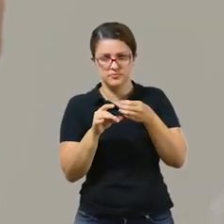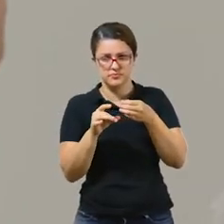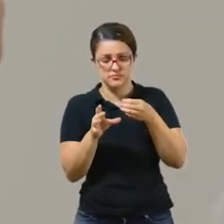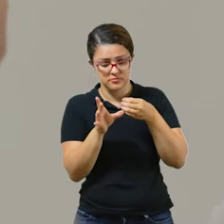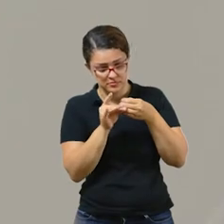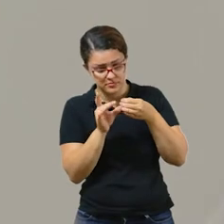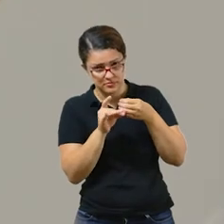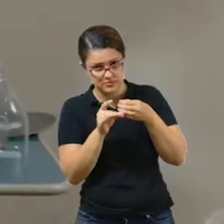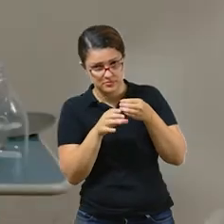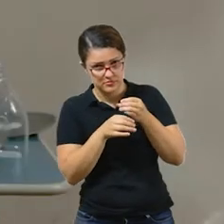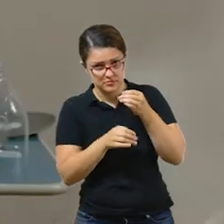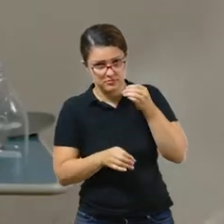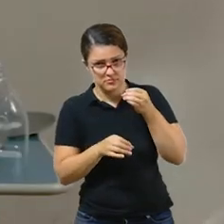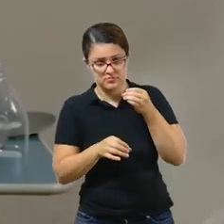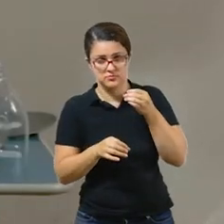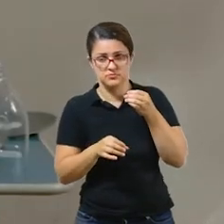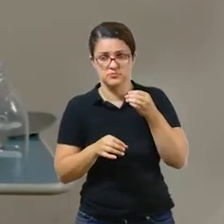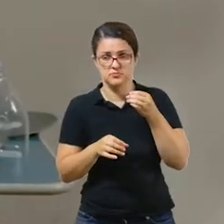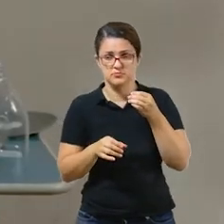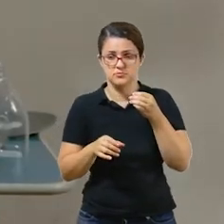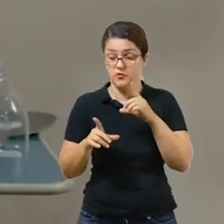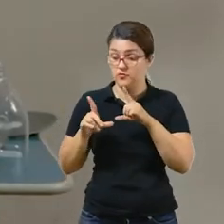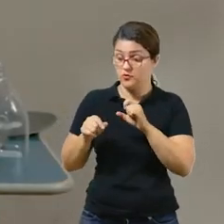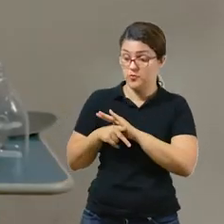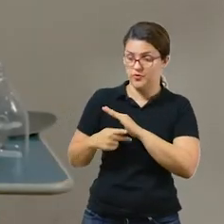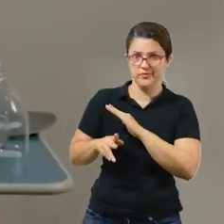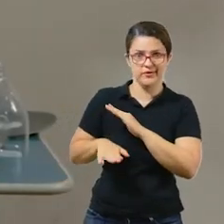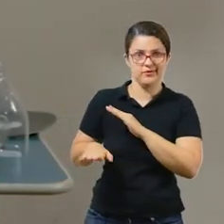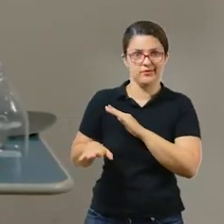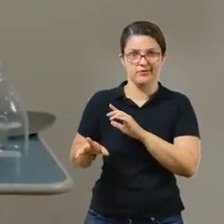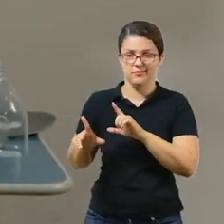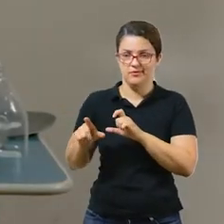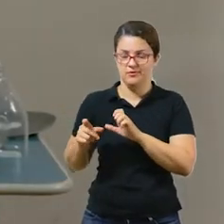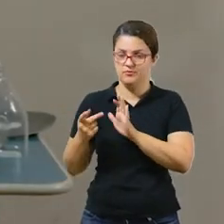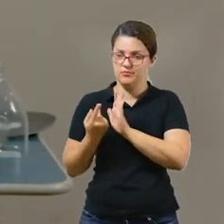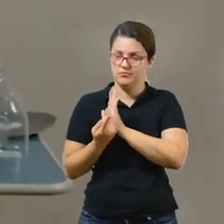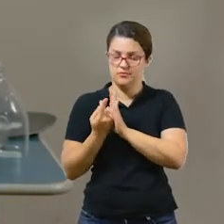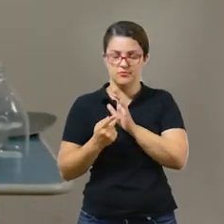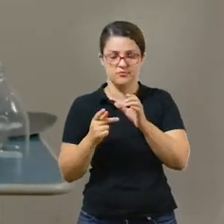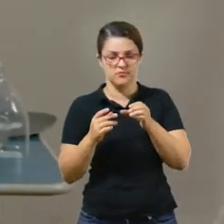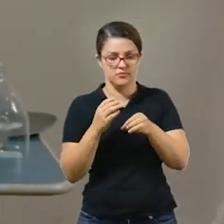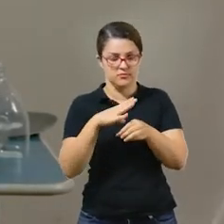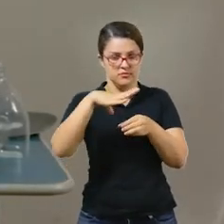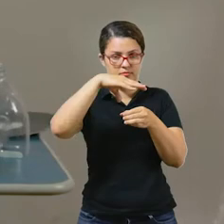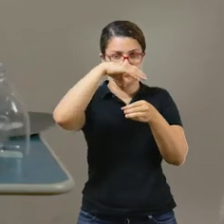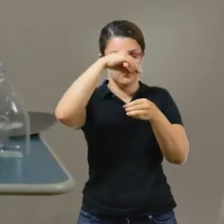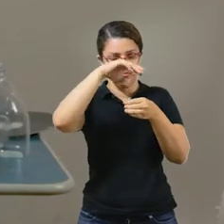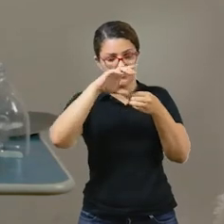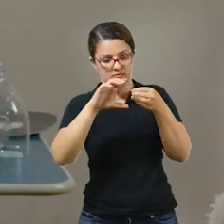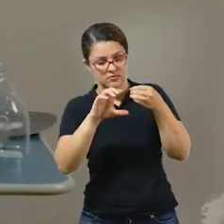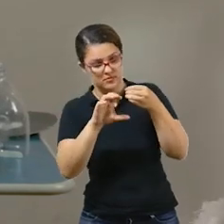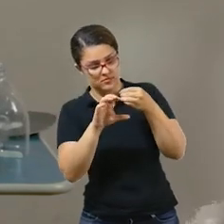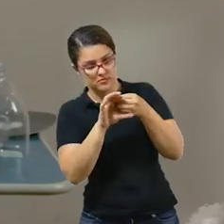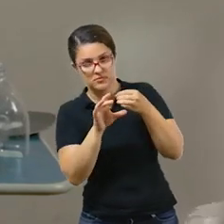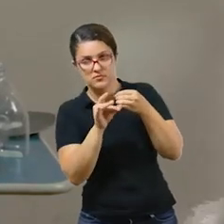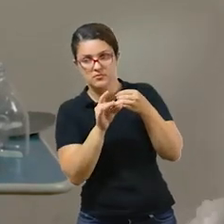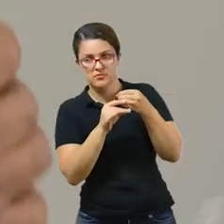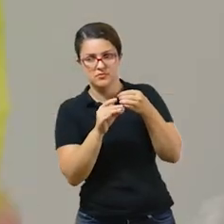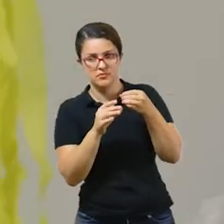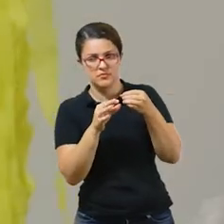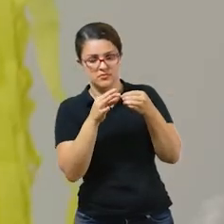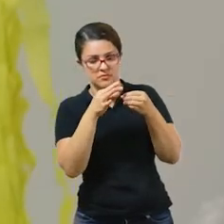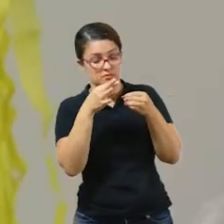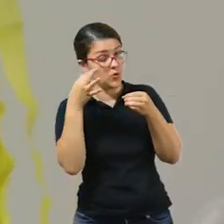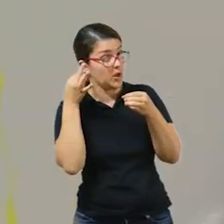e cola-se na nossa torre. E aí, com fitinhas, faz-se o cabelo da nossa Rapunzel. Olha